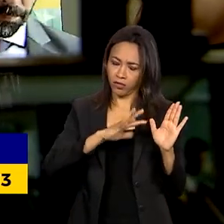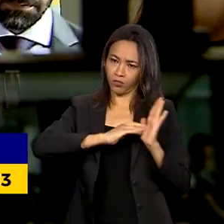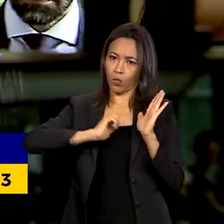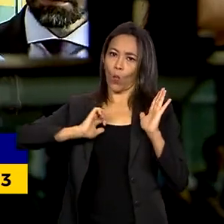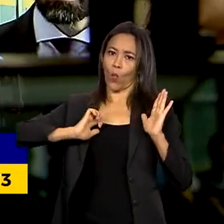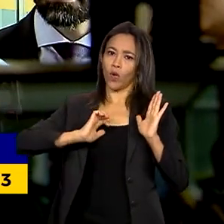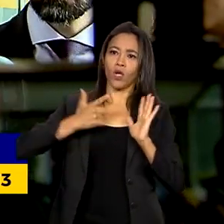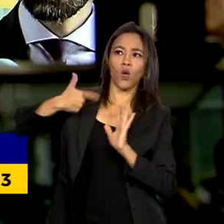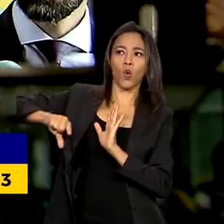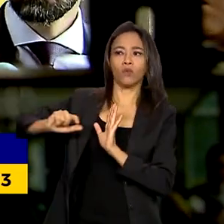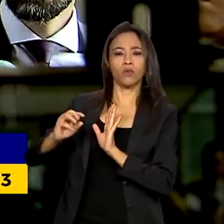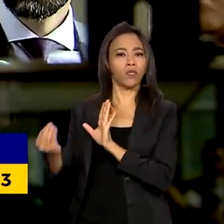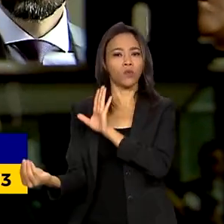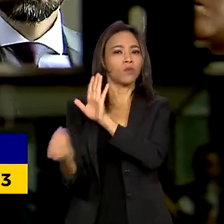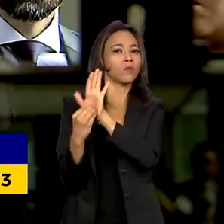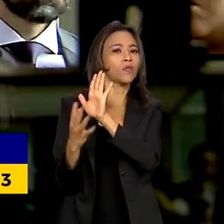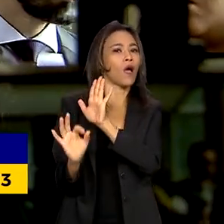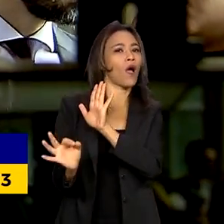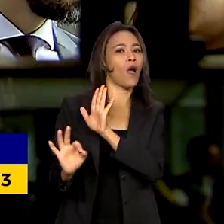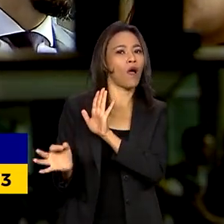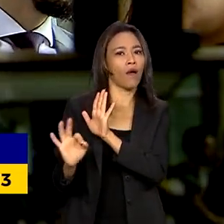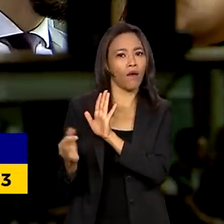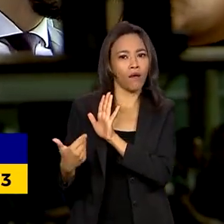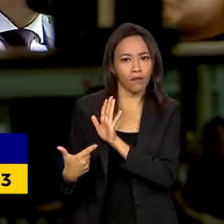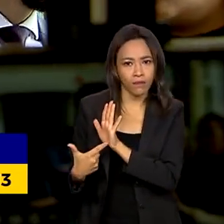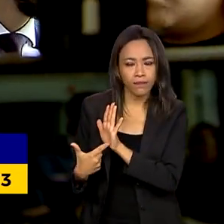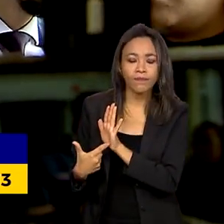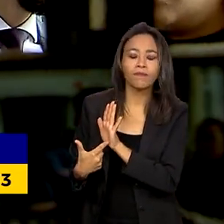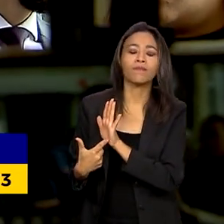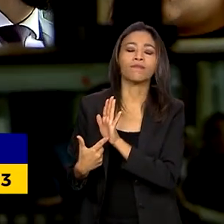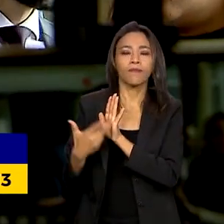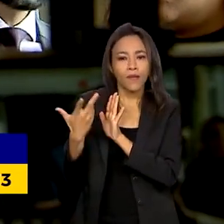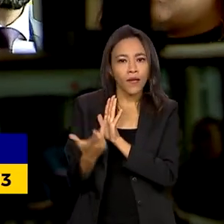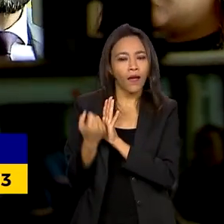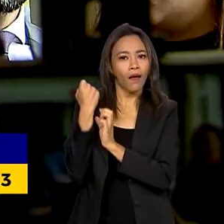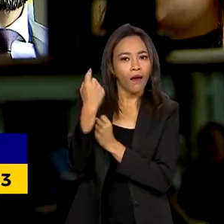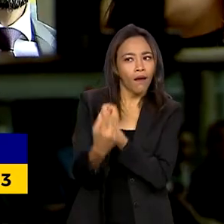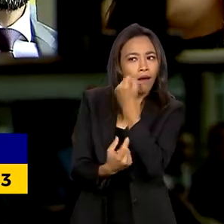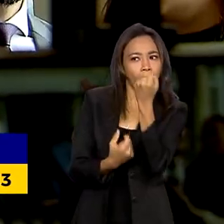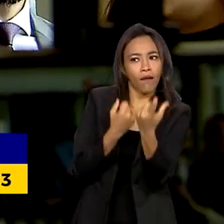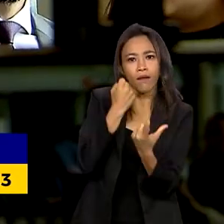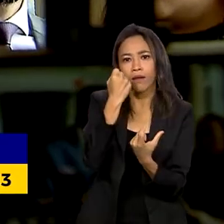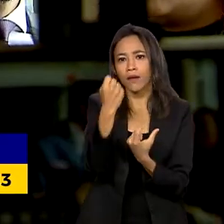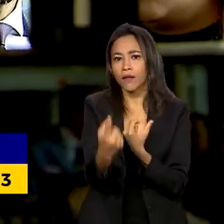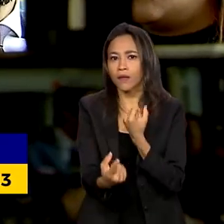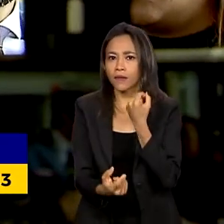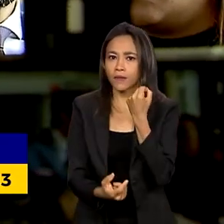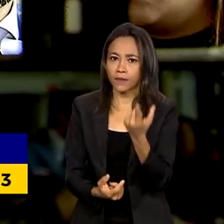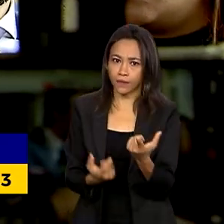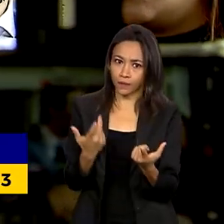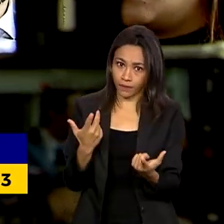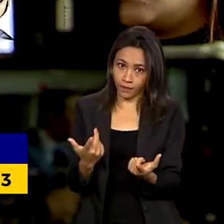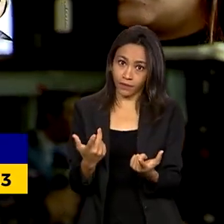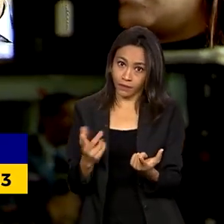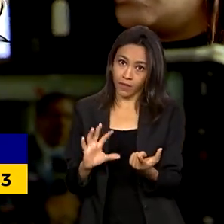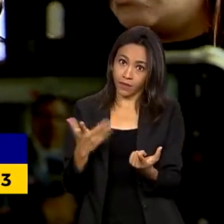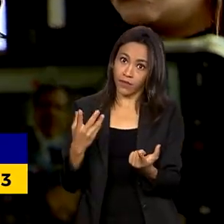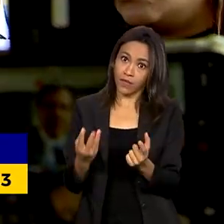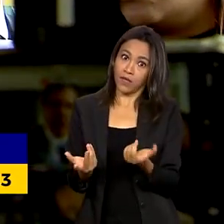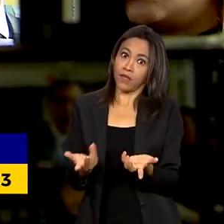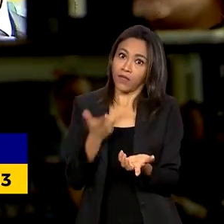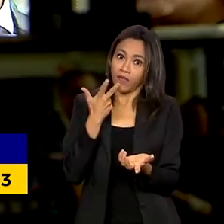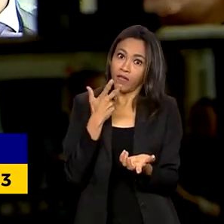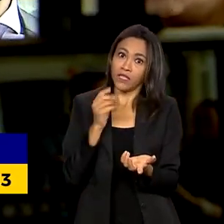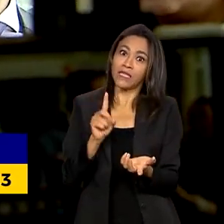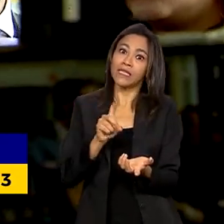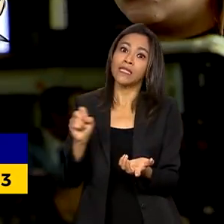está, porque não é considerado renúncia, mas na prática são ralos que se abriram para drenar o recurso público, você está falando mais de